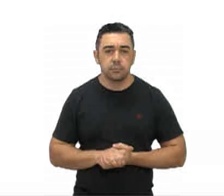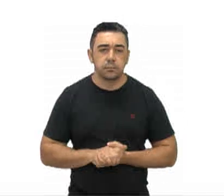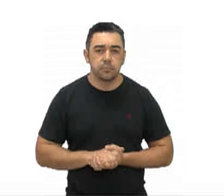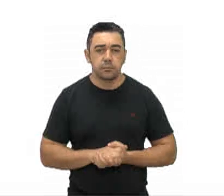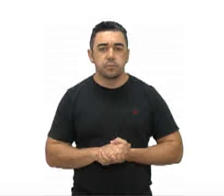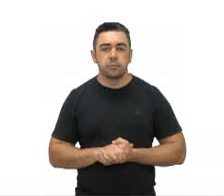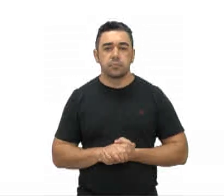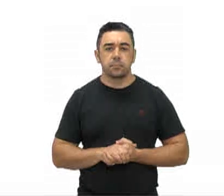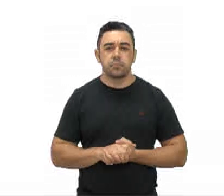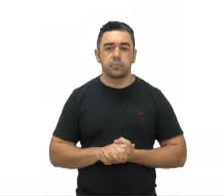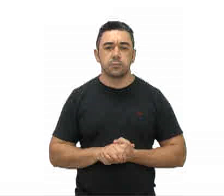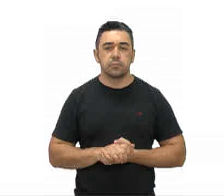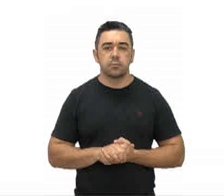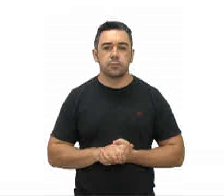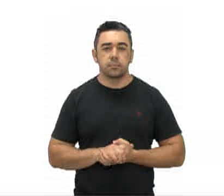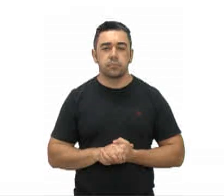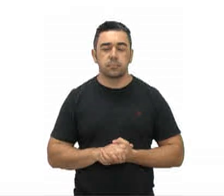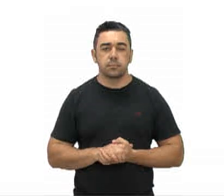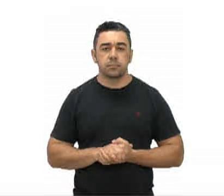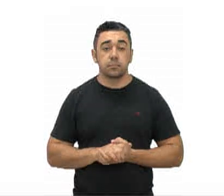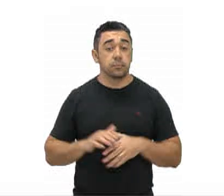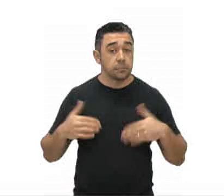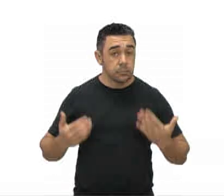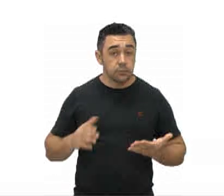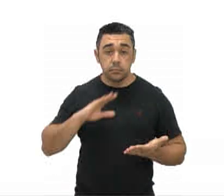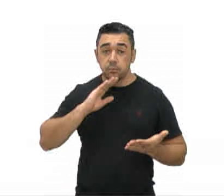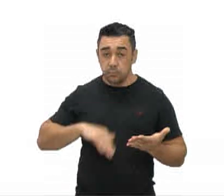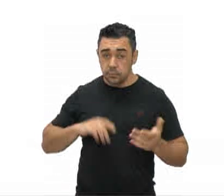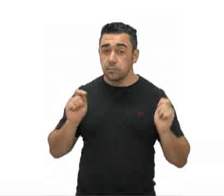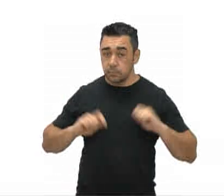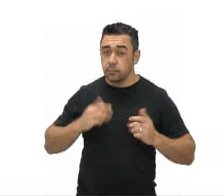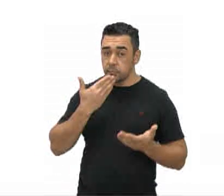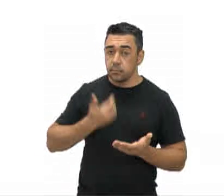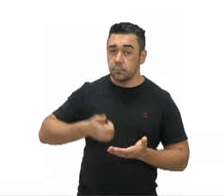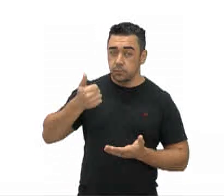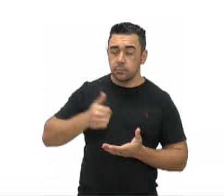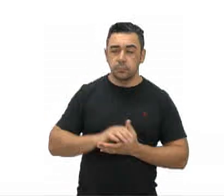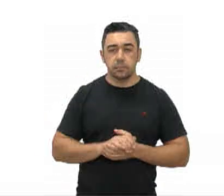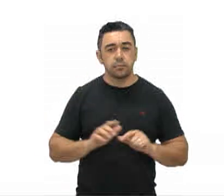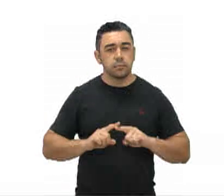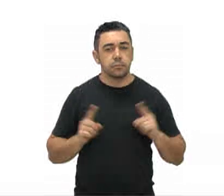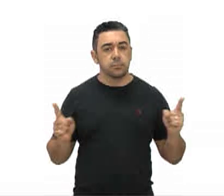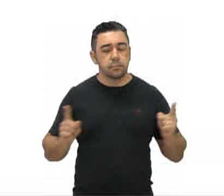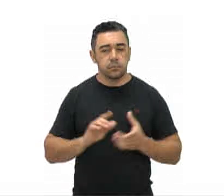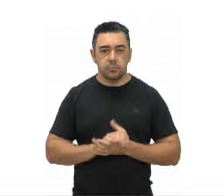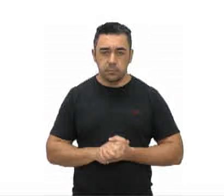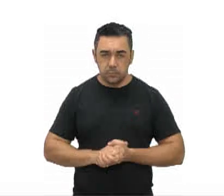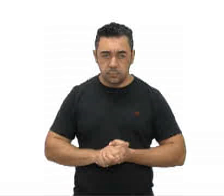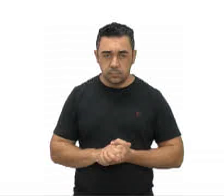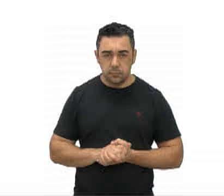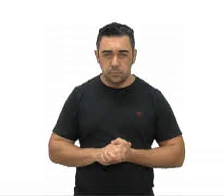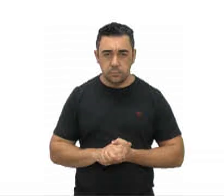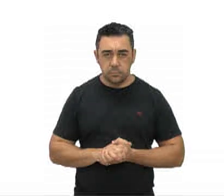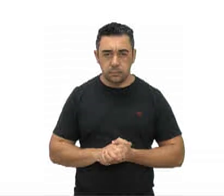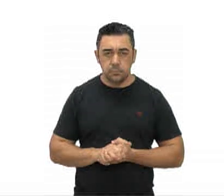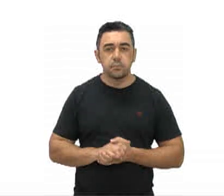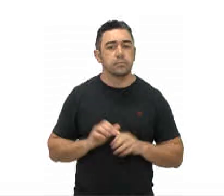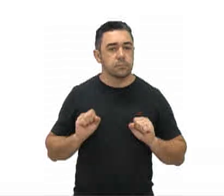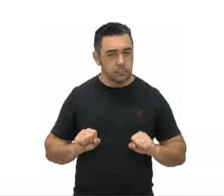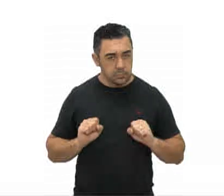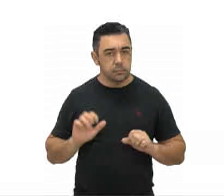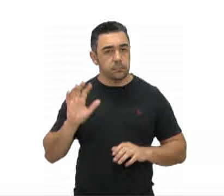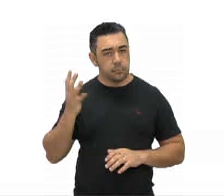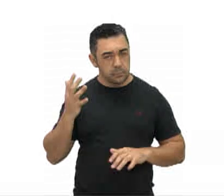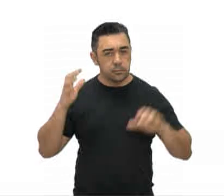dizem que por la tarde el tiempo quedará bueno, então o tempo vai ficar bom, tá? Pero com possibilidade alta de chubascos, então